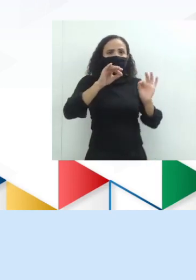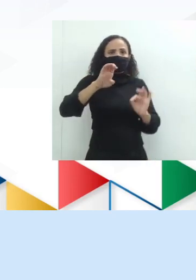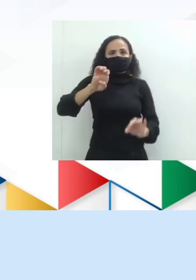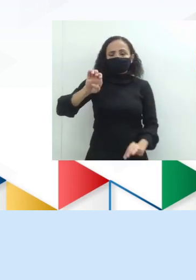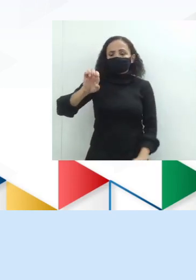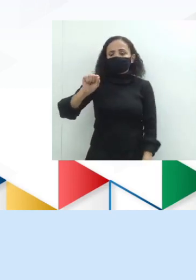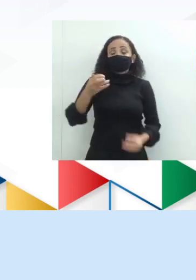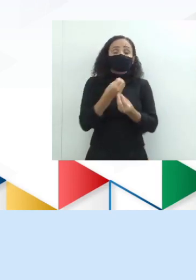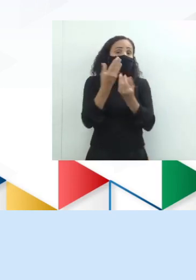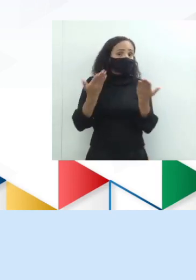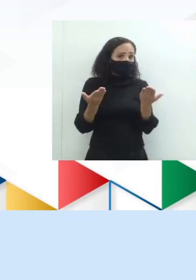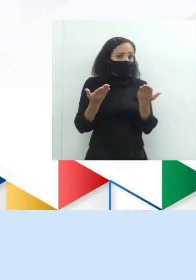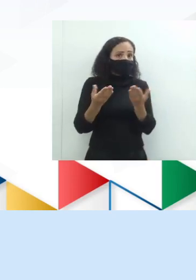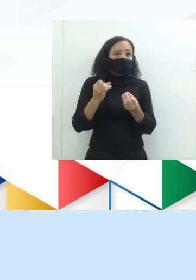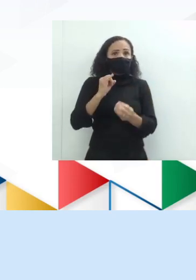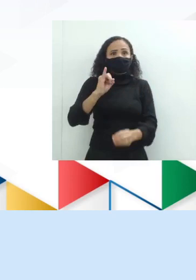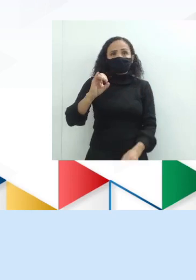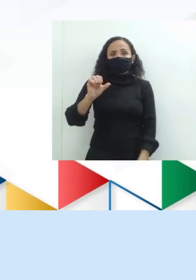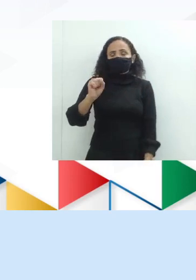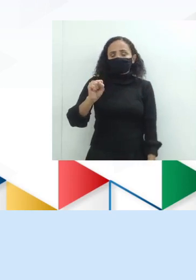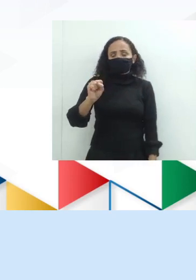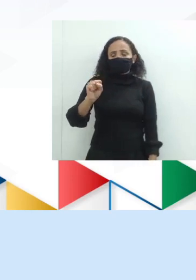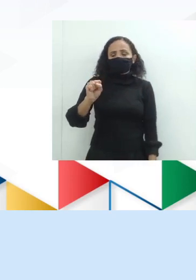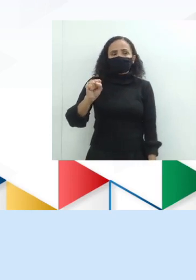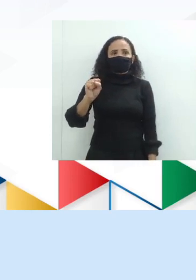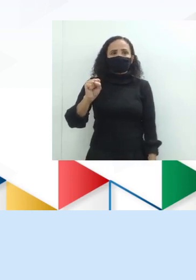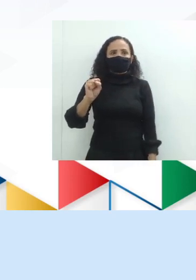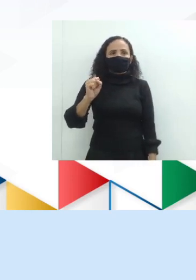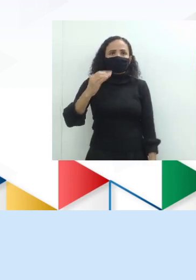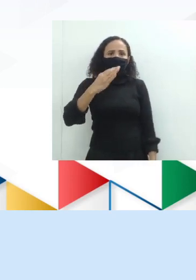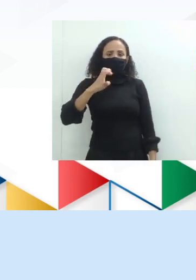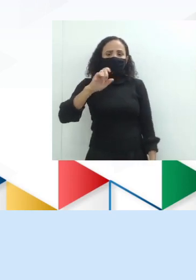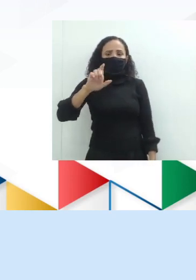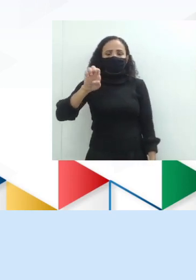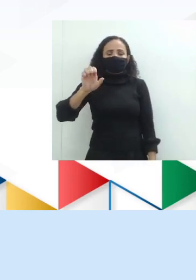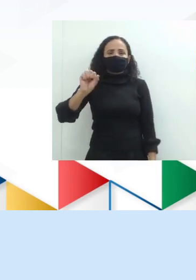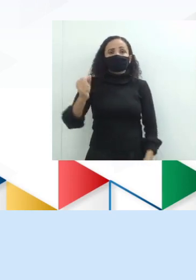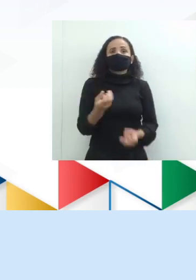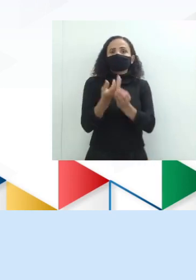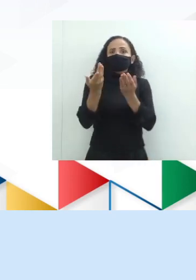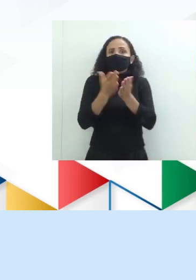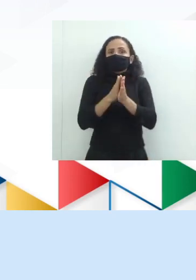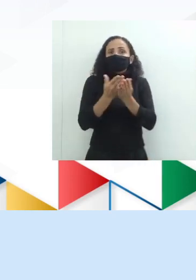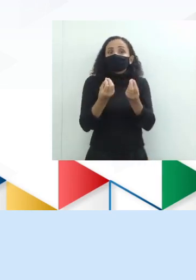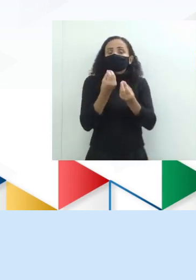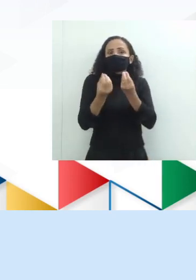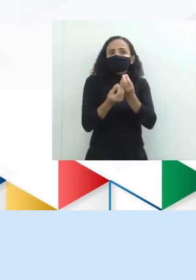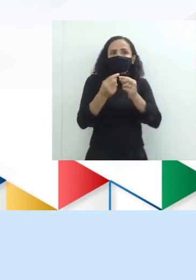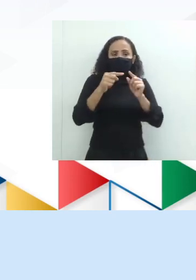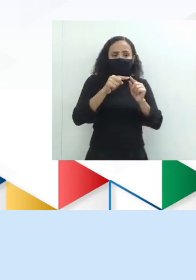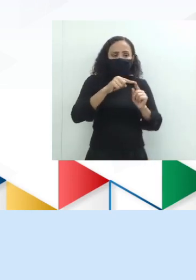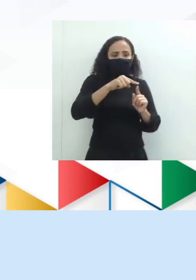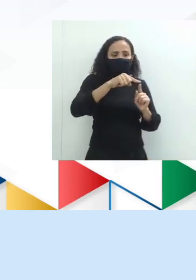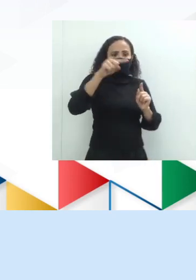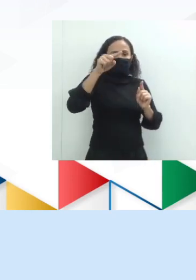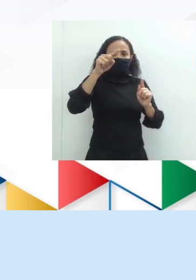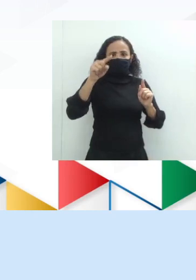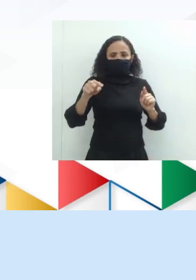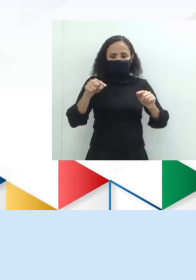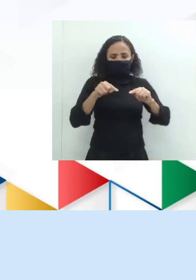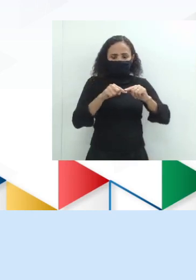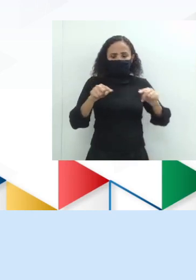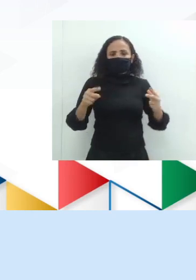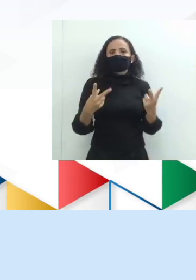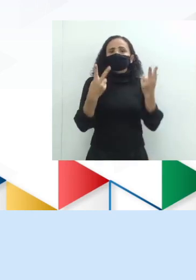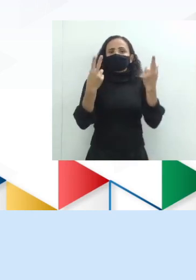ok? Um triângulo é isósceles quando ele tem pelo menos 2 dos seus lados com medidas